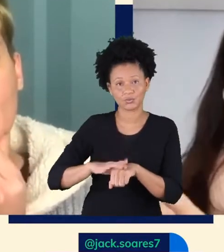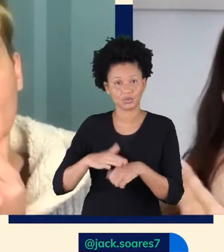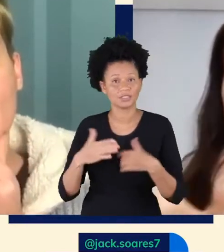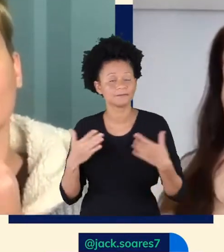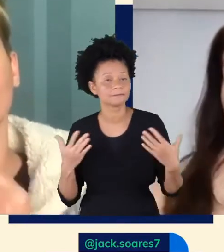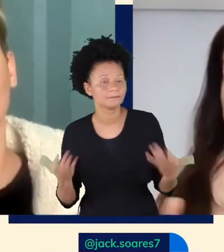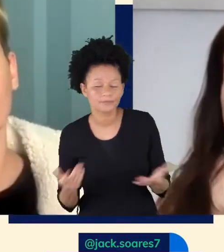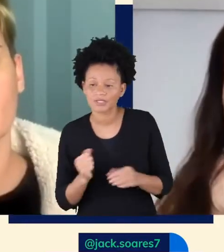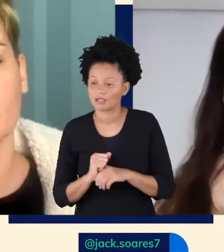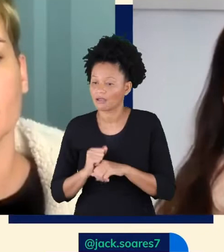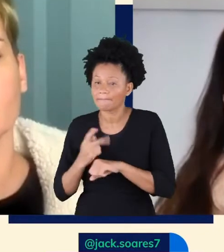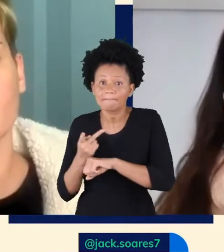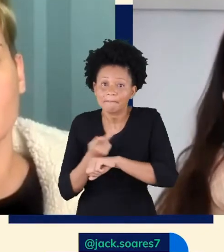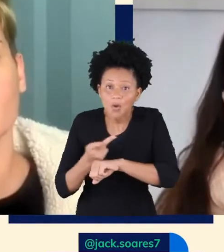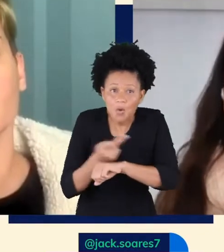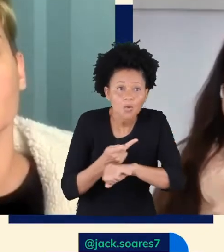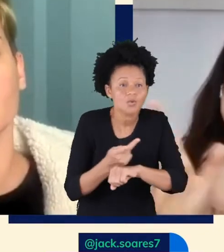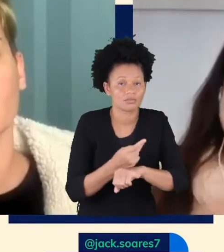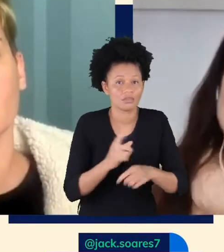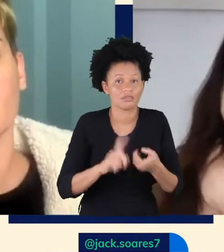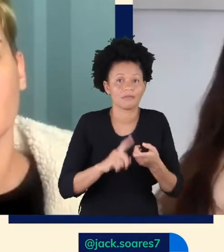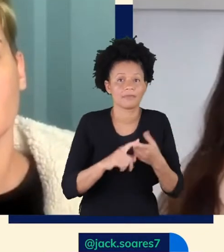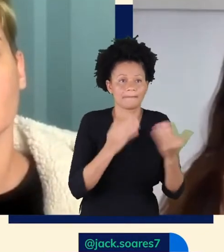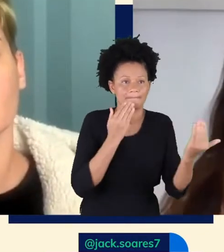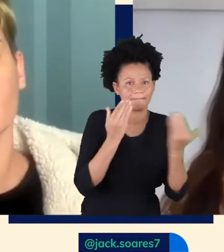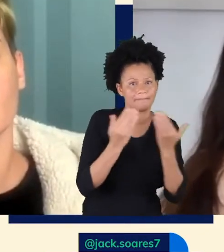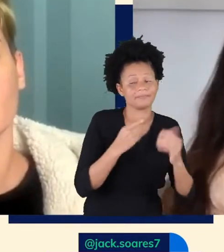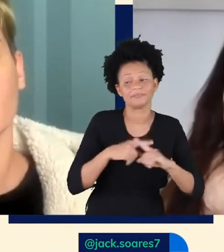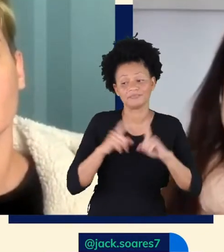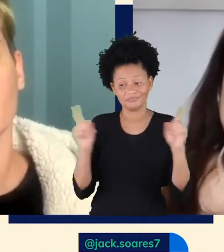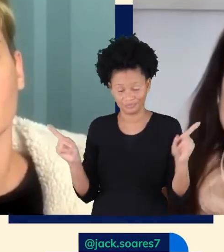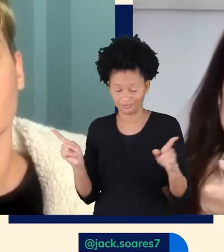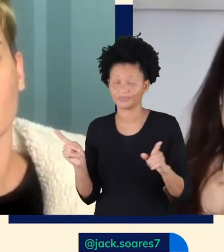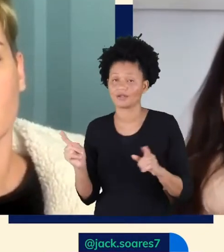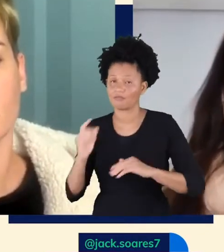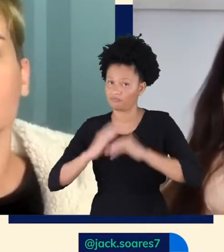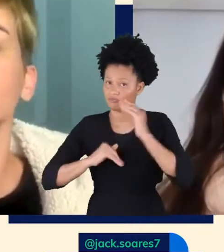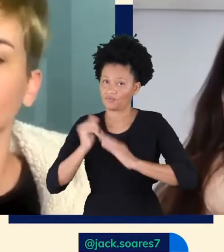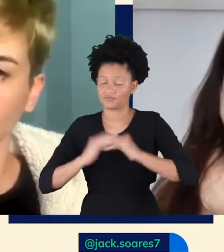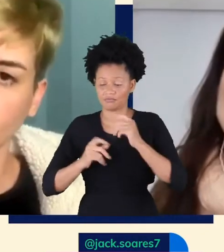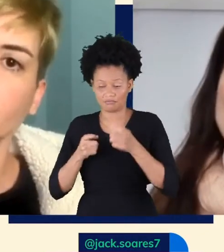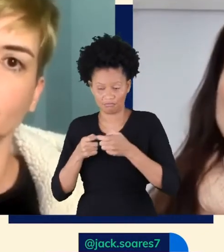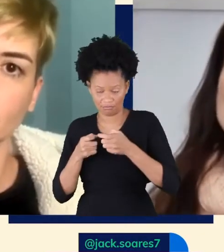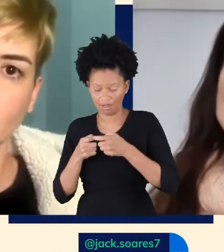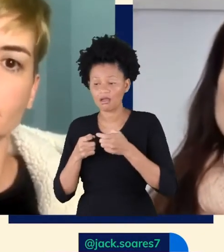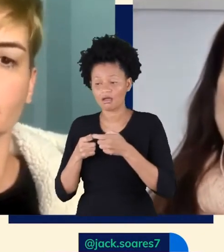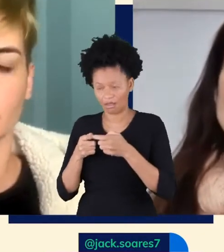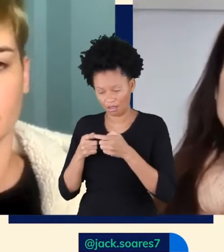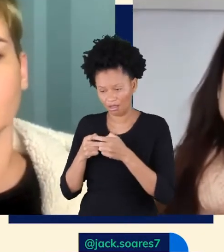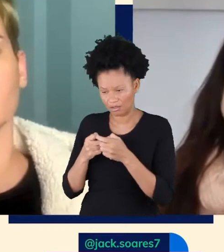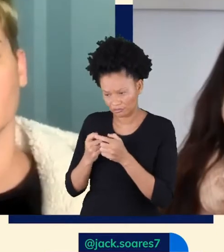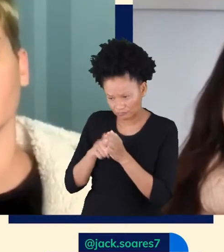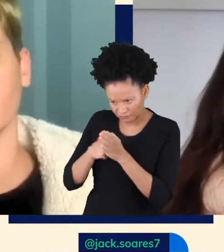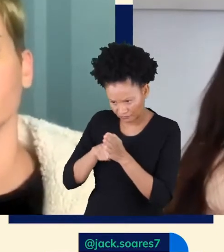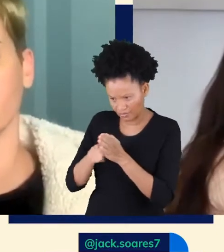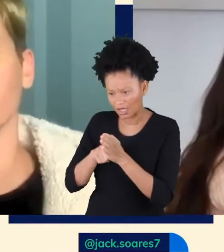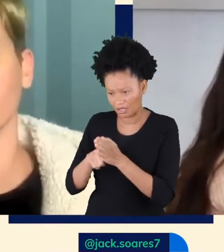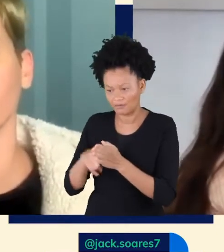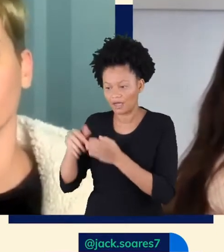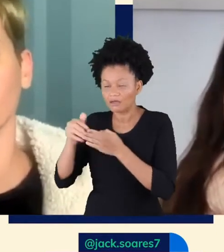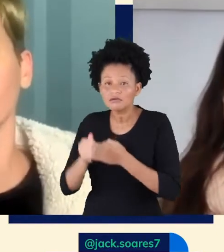sinal de que tem alguma doença. A partir disso, procura psicólogo, tá? Mas o próprio pediatra, ele